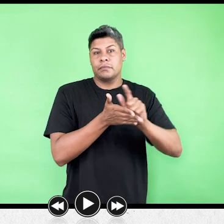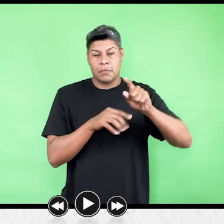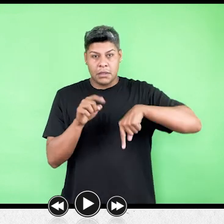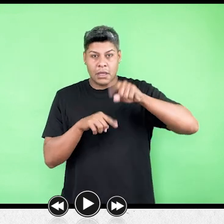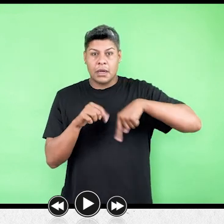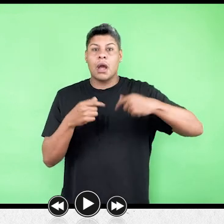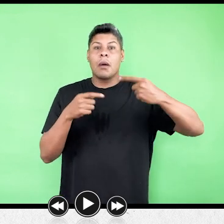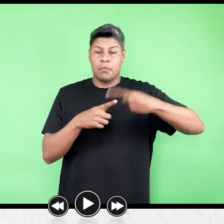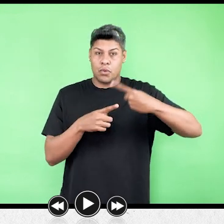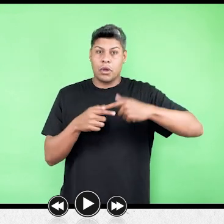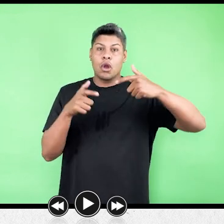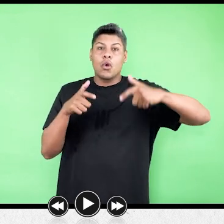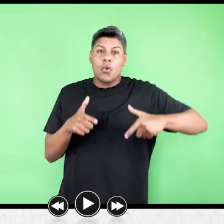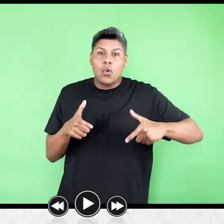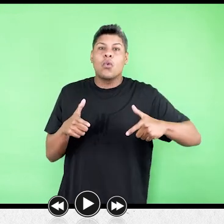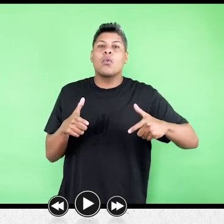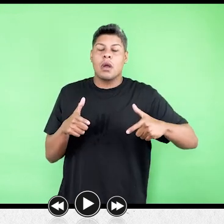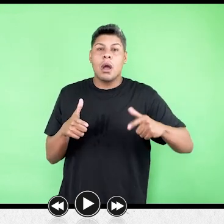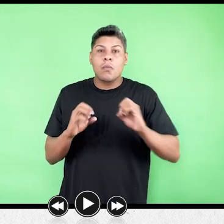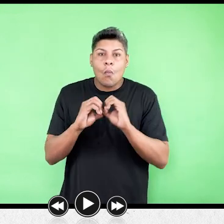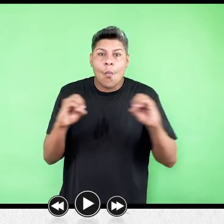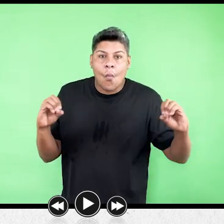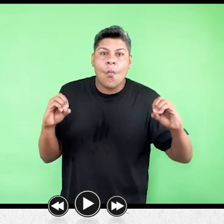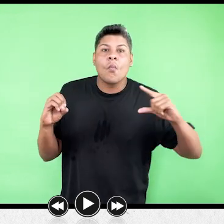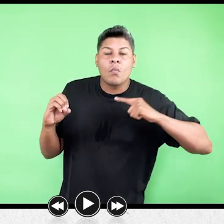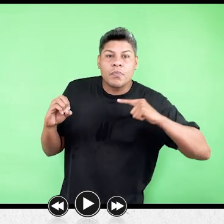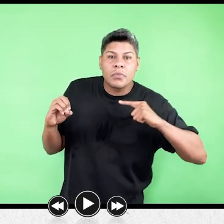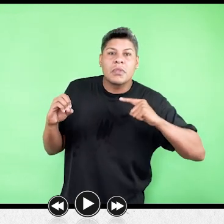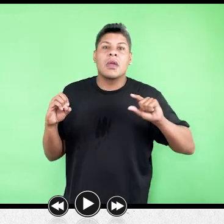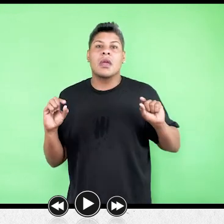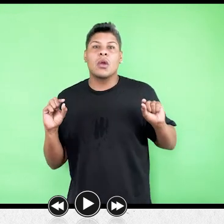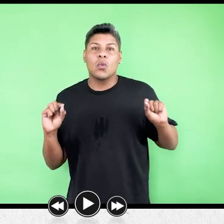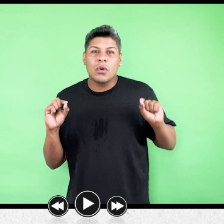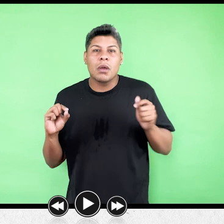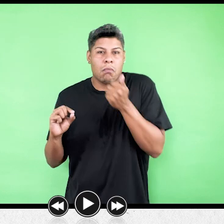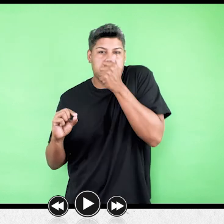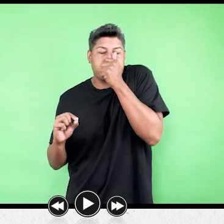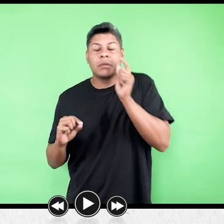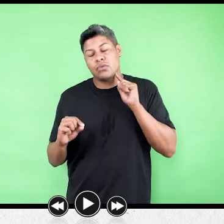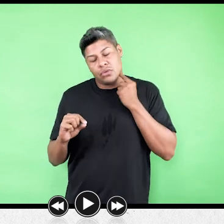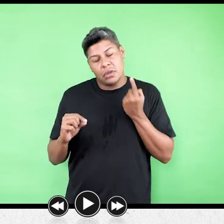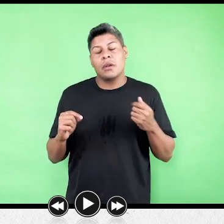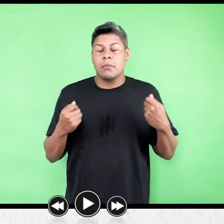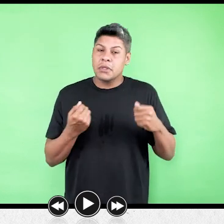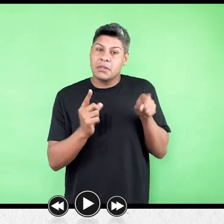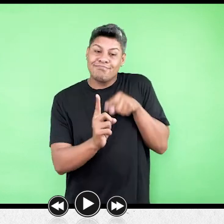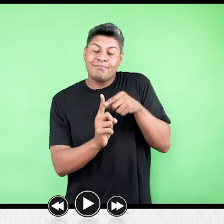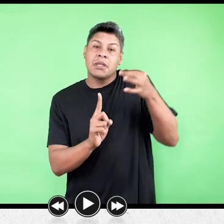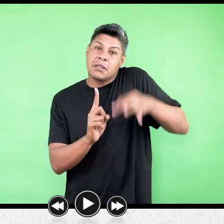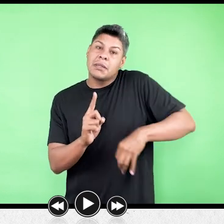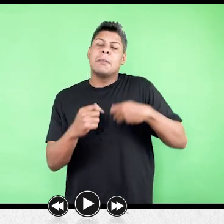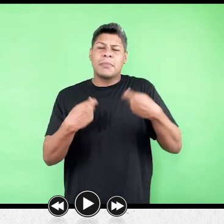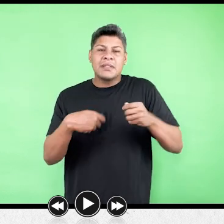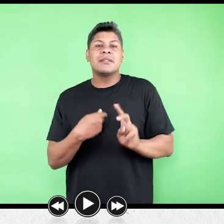espaços vazios estão colmatados, né? Estão cheios, e aí o filtro ele perde a sua função. Então, a gente vai precisar, né, de tempos